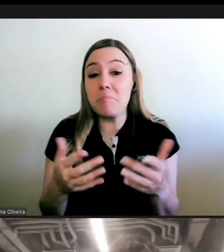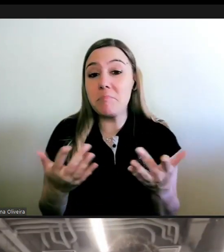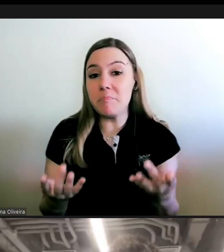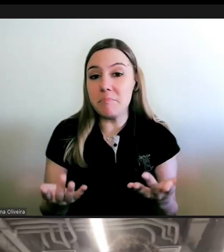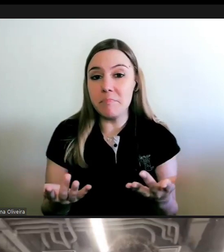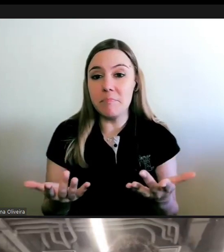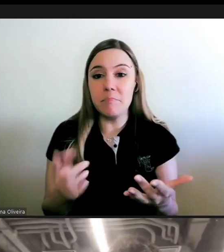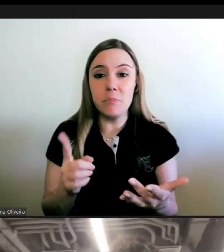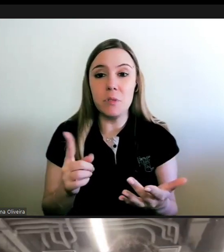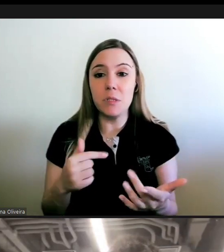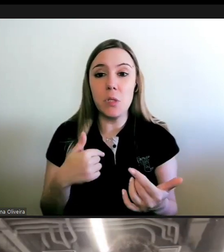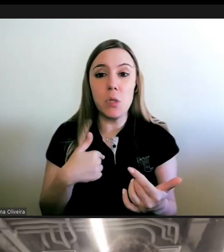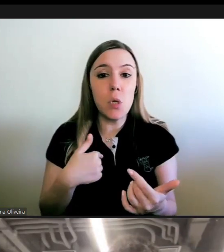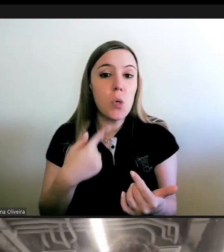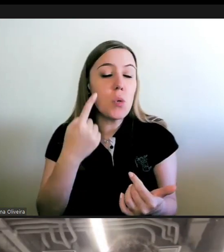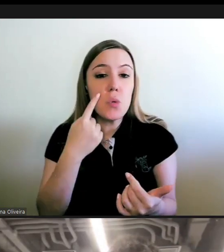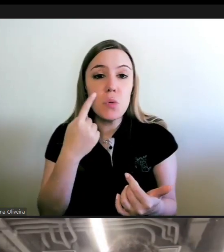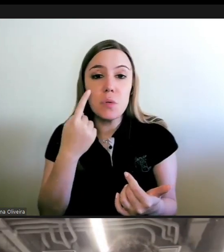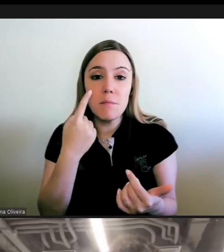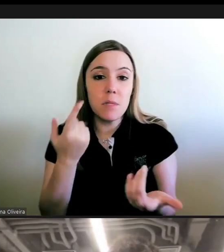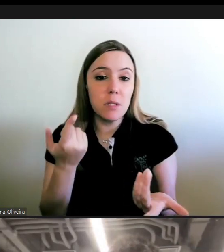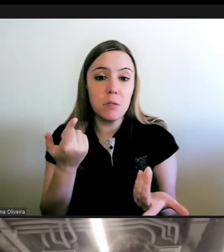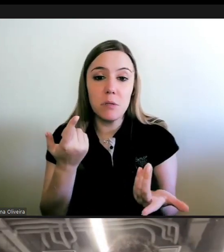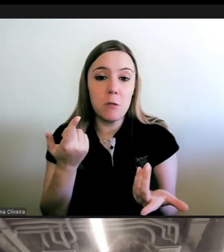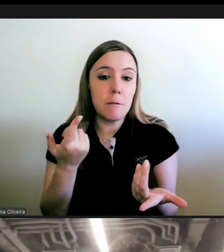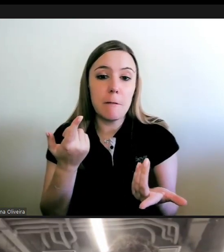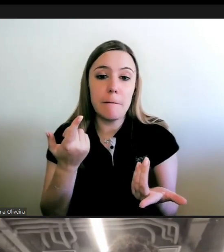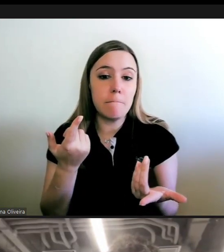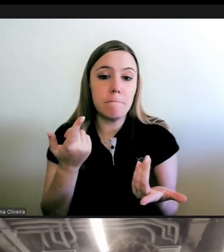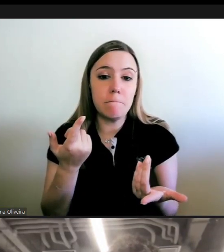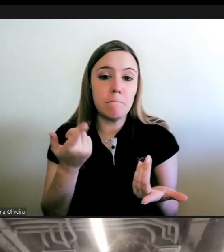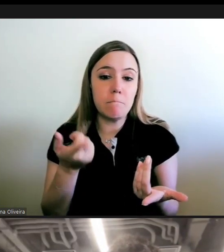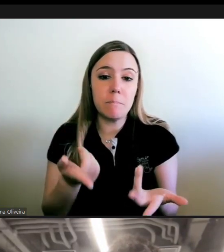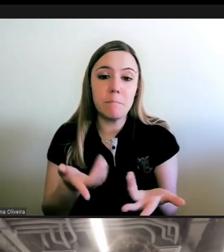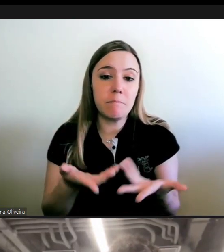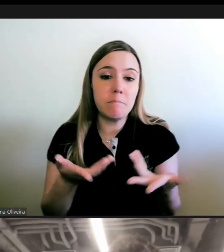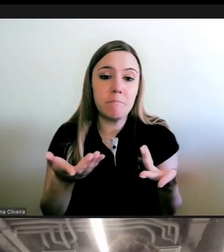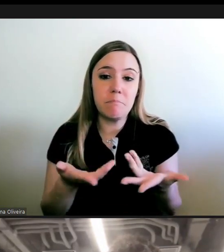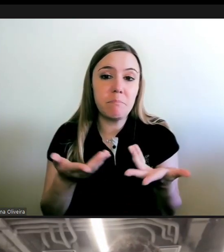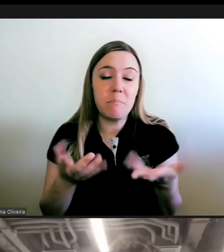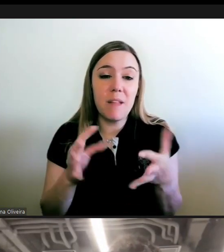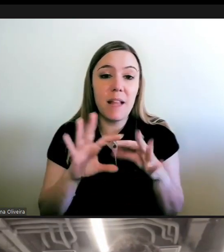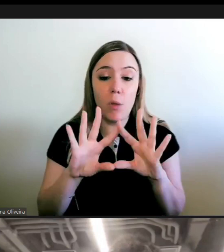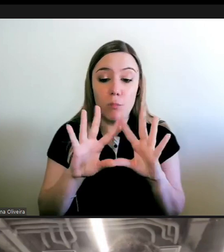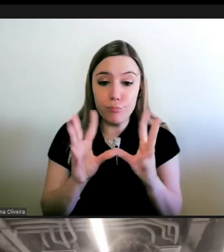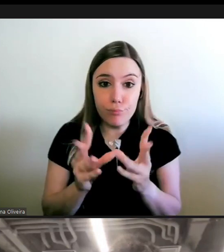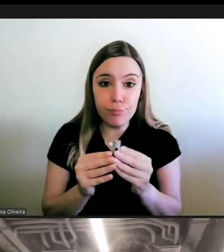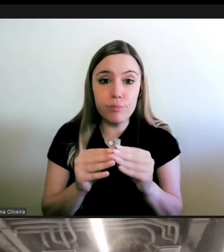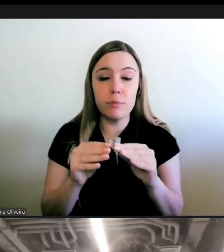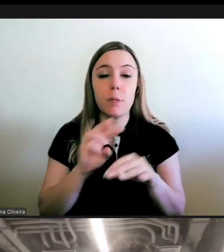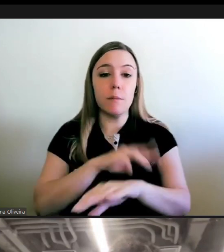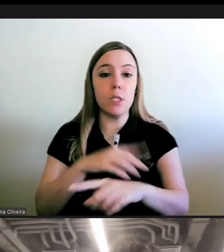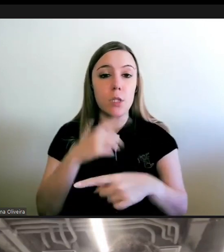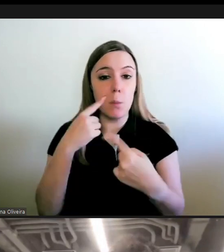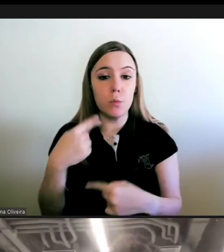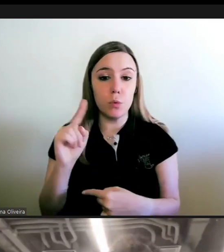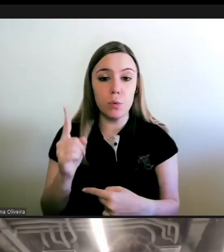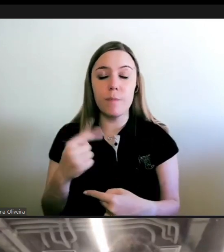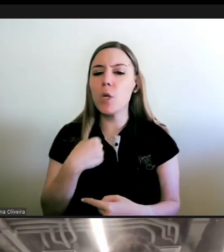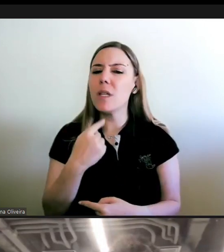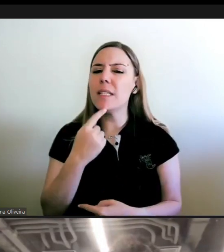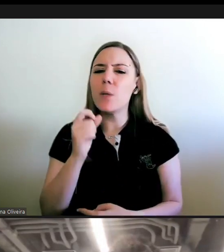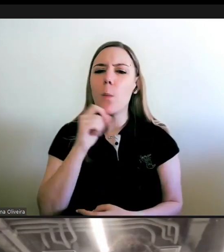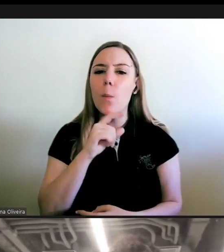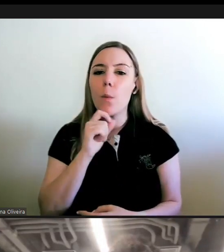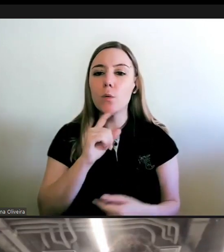não aspiro a ter aqui uma visão sobre a totalidade da administração pública. O que é que eu posso dizer, e julgo